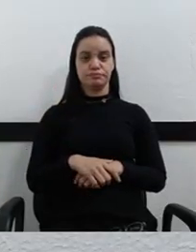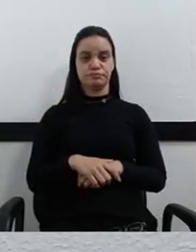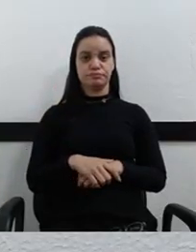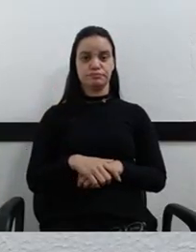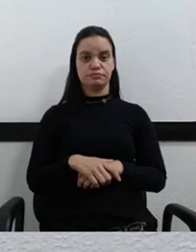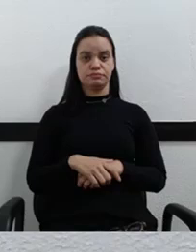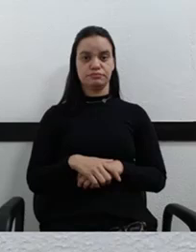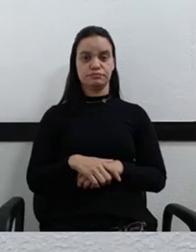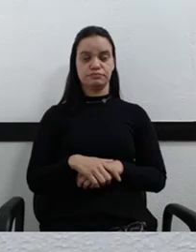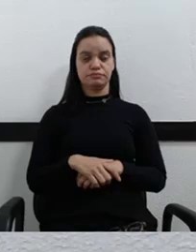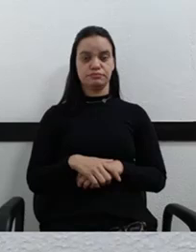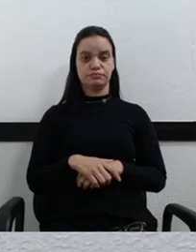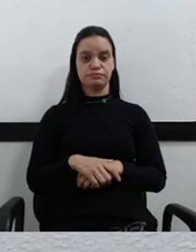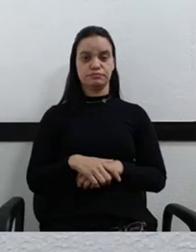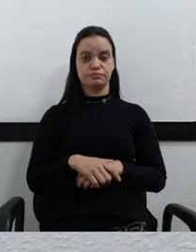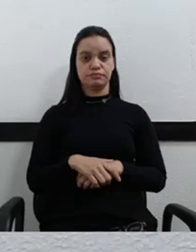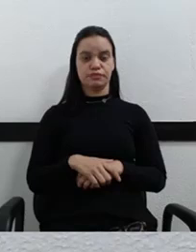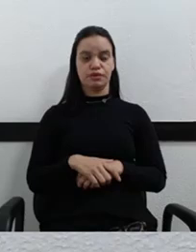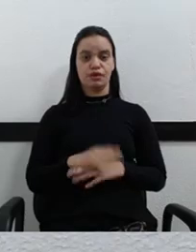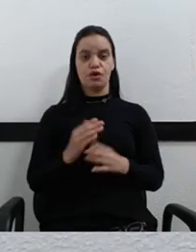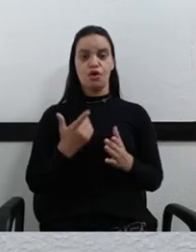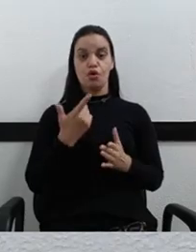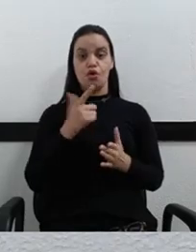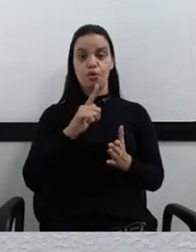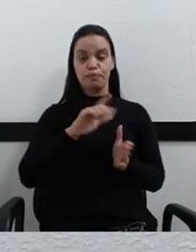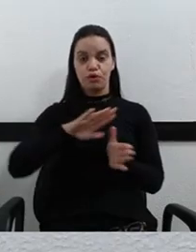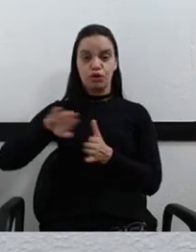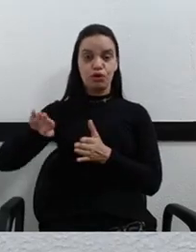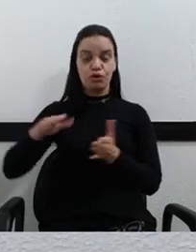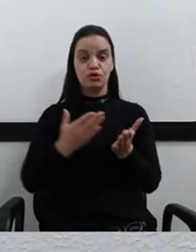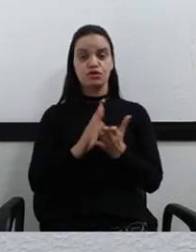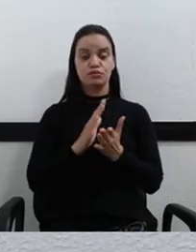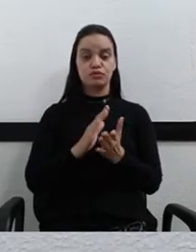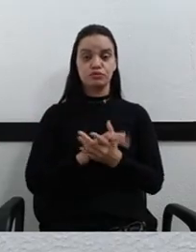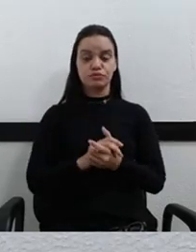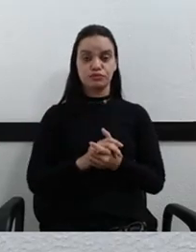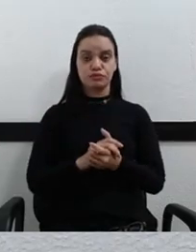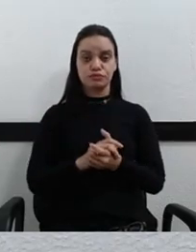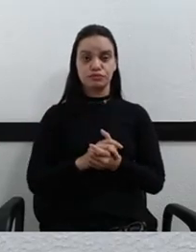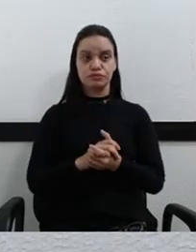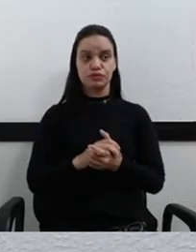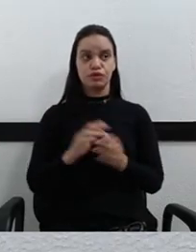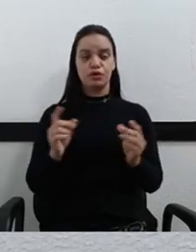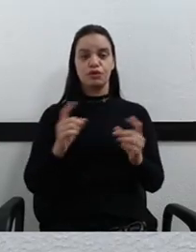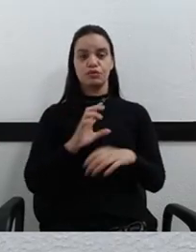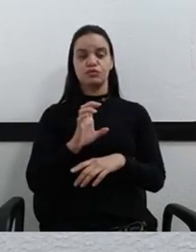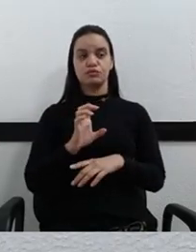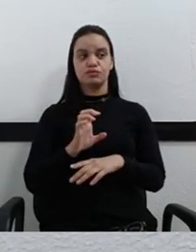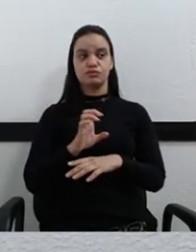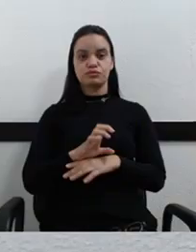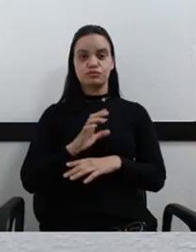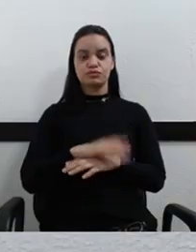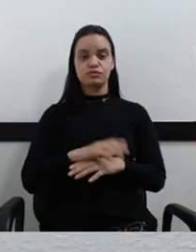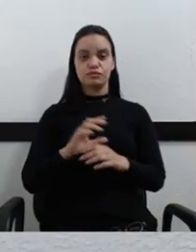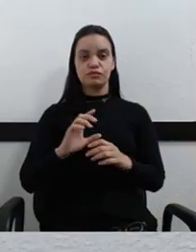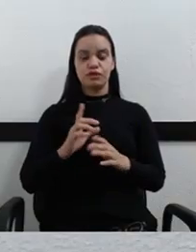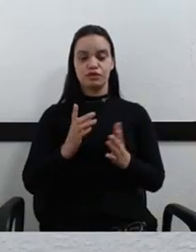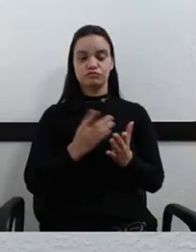Espera que eu me perdi. Próximo processo. Próximo processo são os estágios probatórios. Primeiro processo C